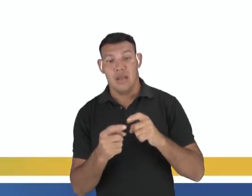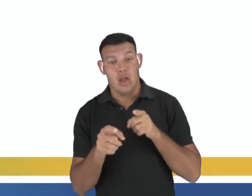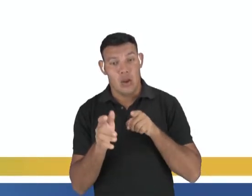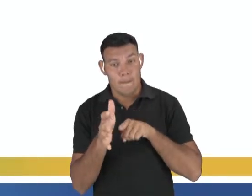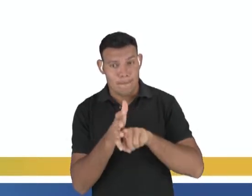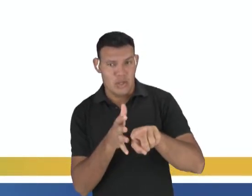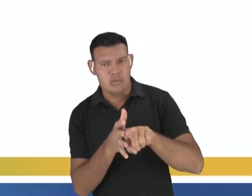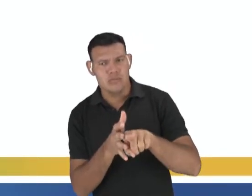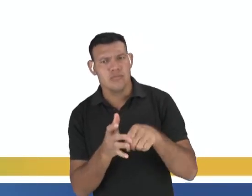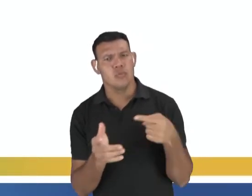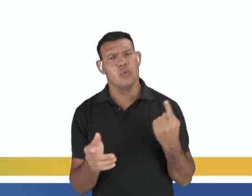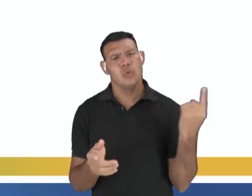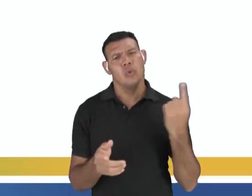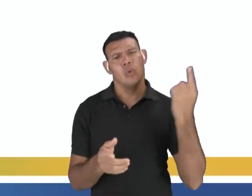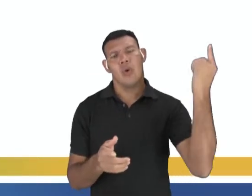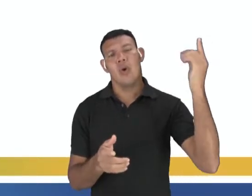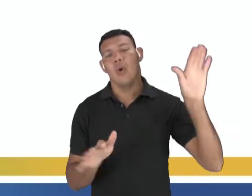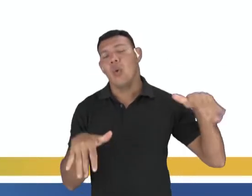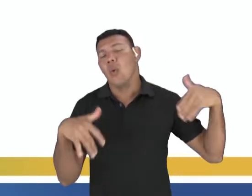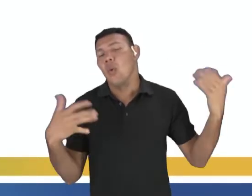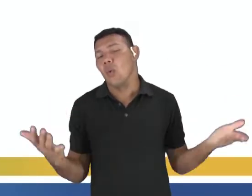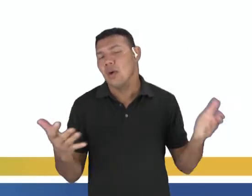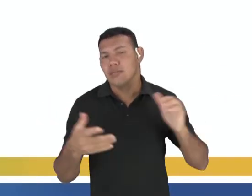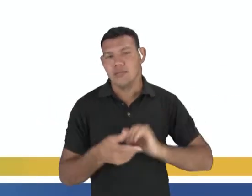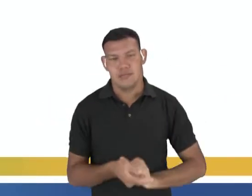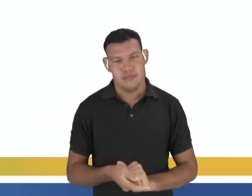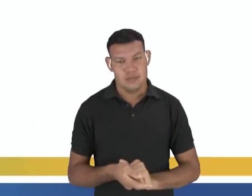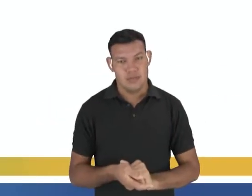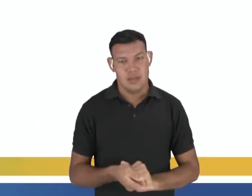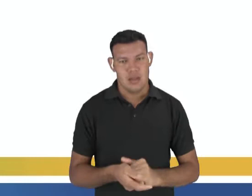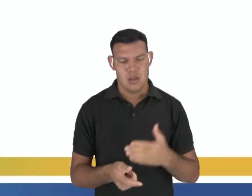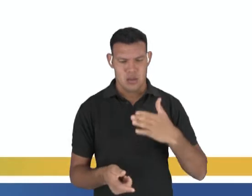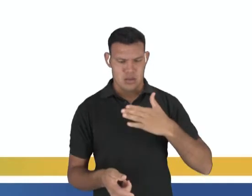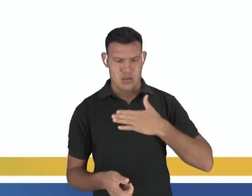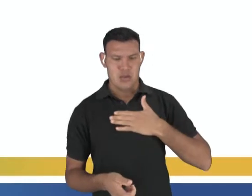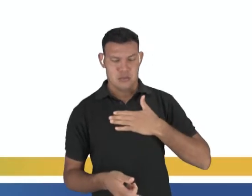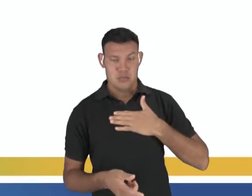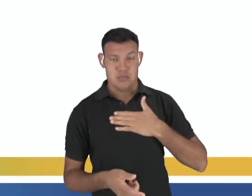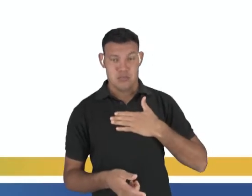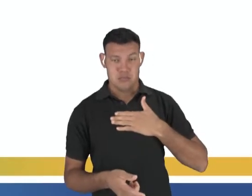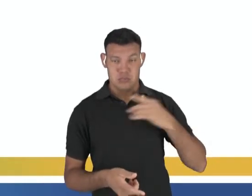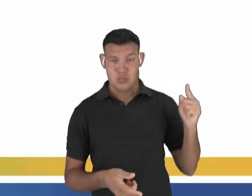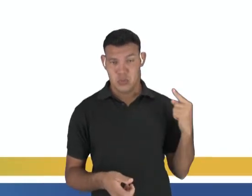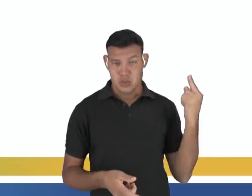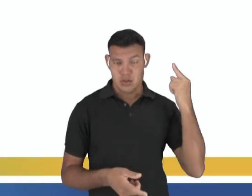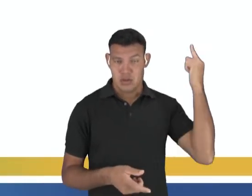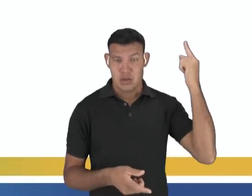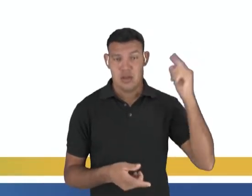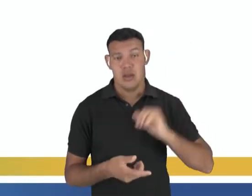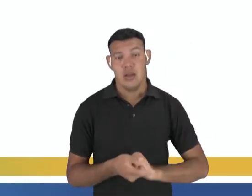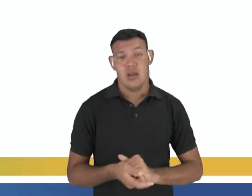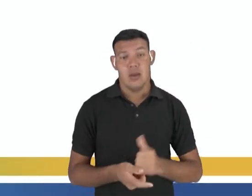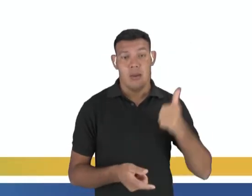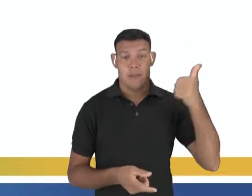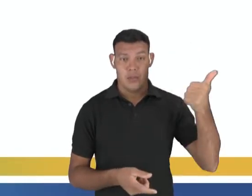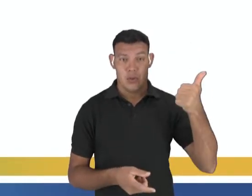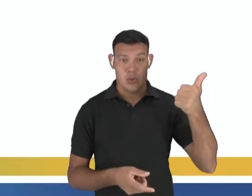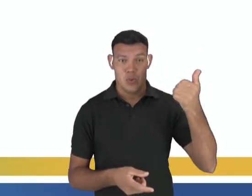tentativa de indagar o médico Ezequiel respondeu-lhe minha altura seu é mil 420mm